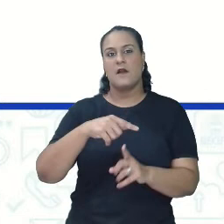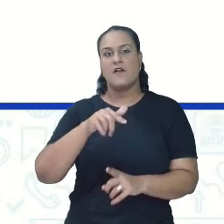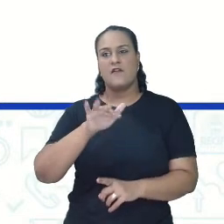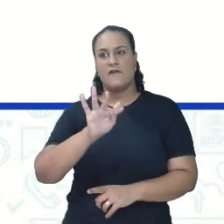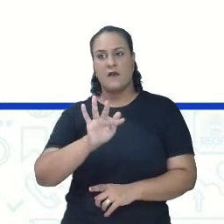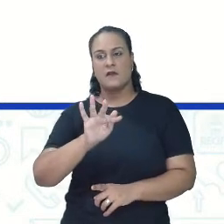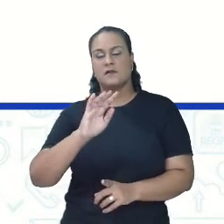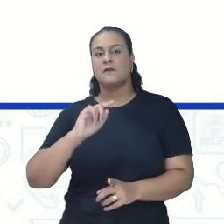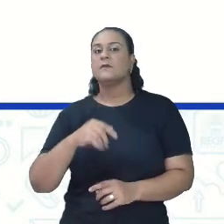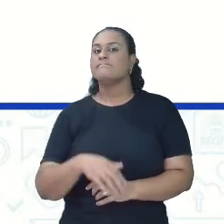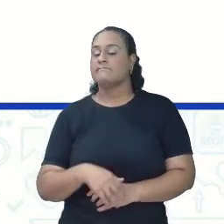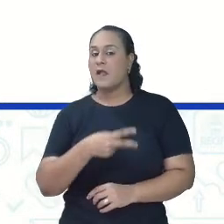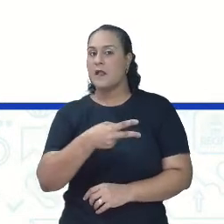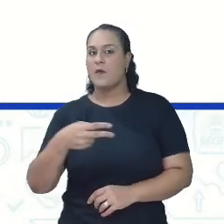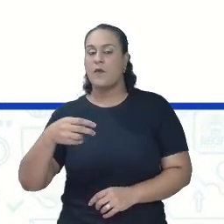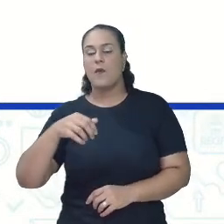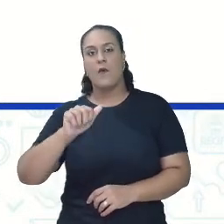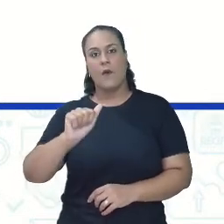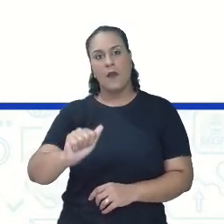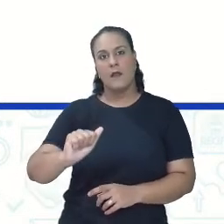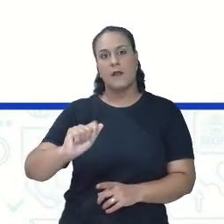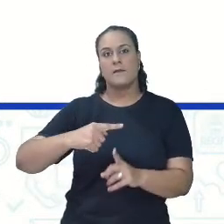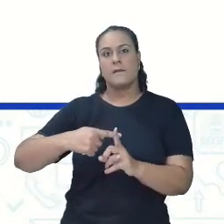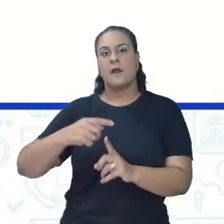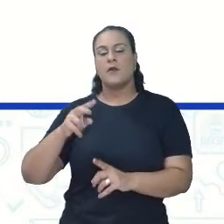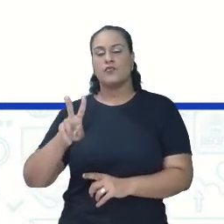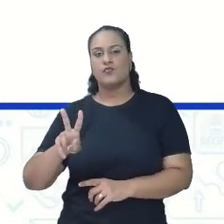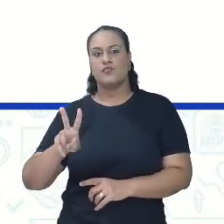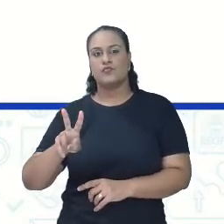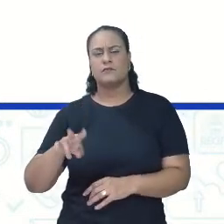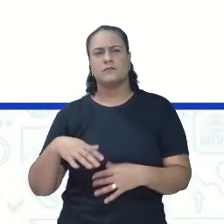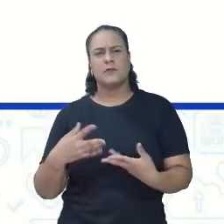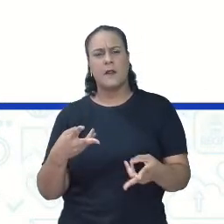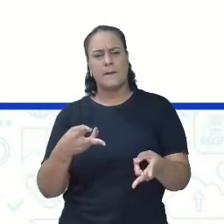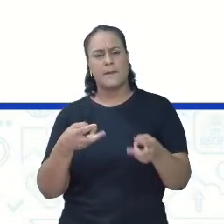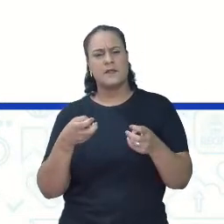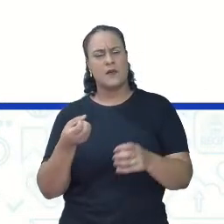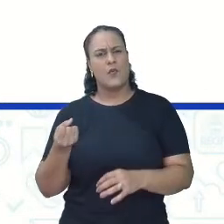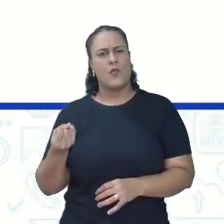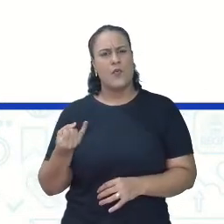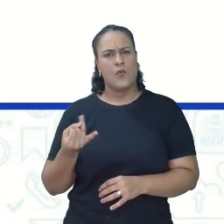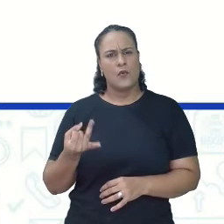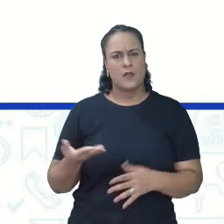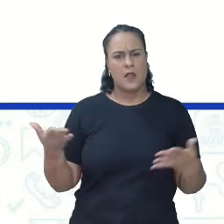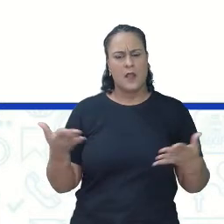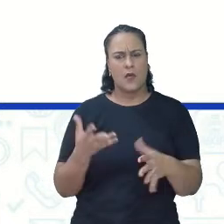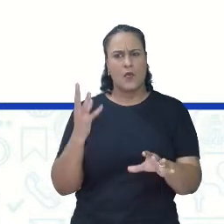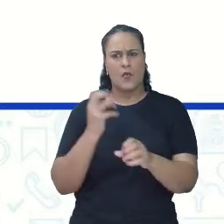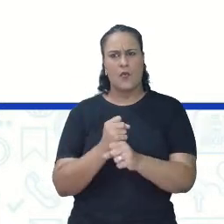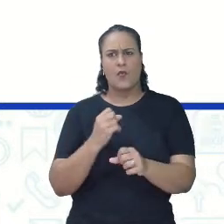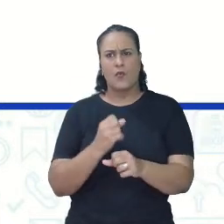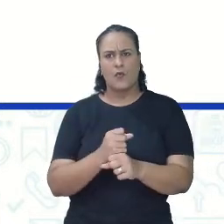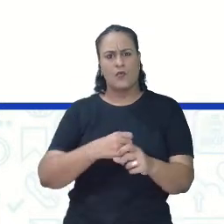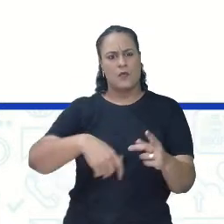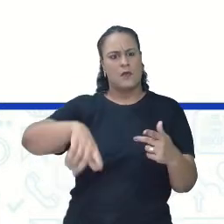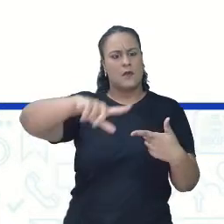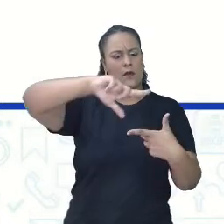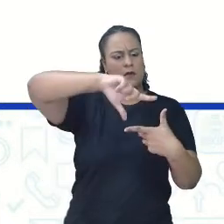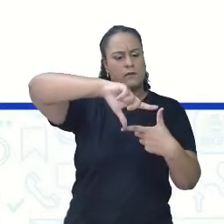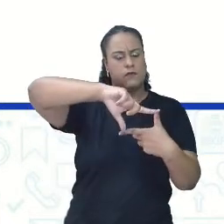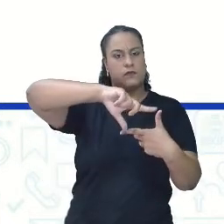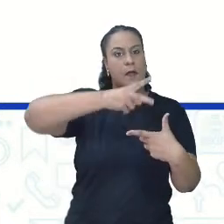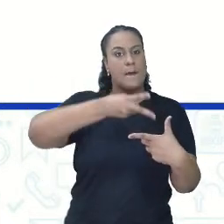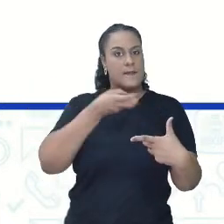à quantidade de arestas mais 2. Então, quando a gente observa essa quantidade que a gente acabou de calcular no bloco